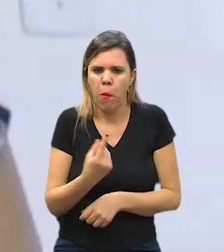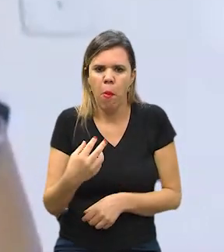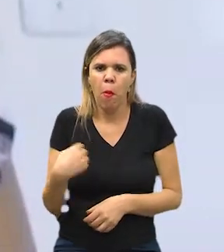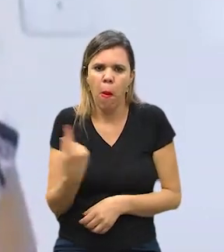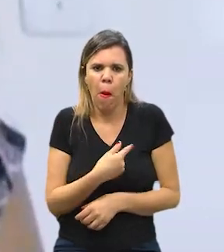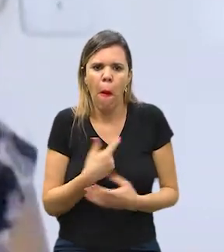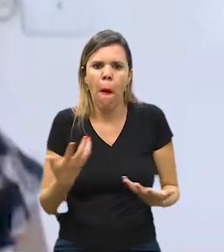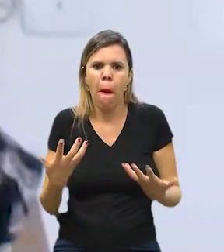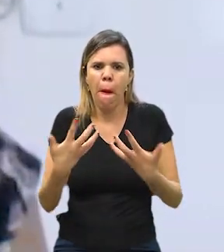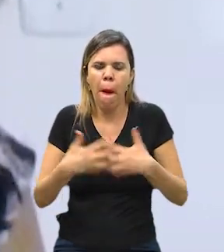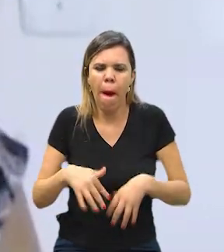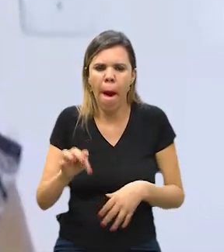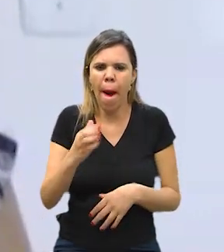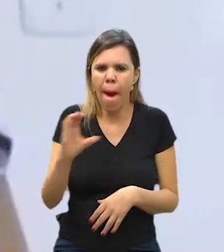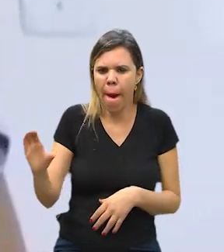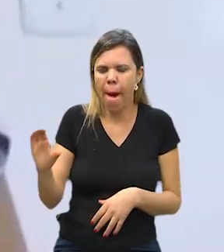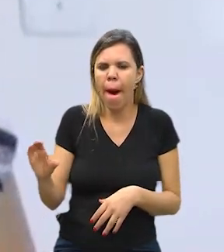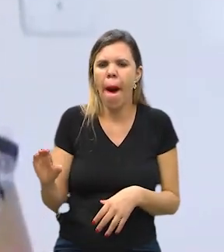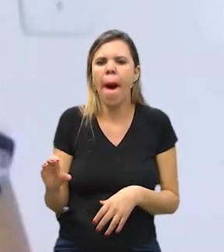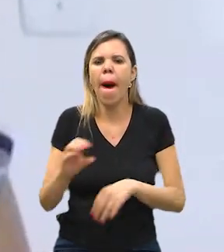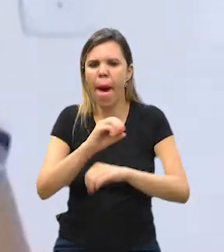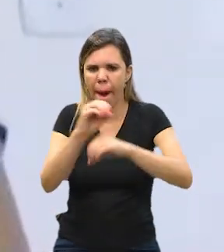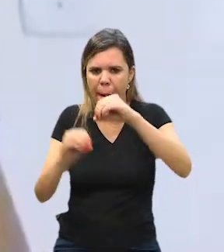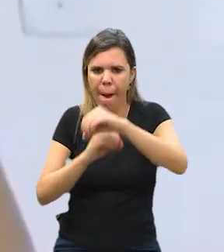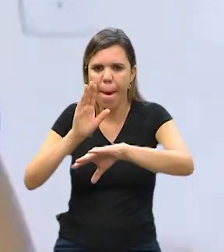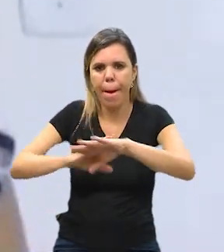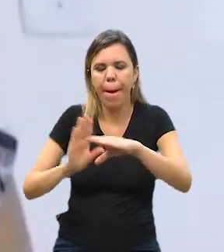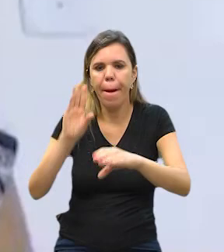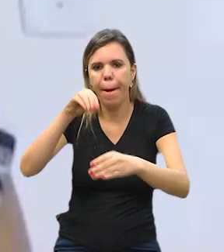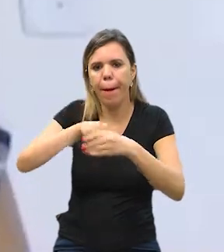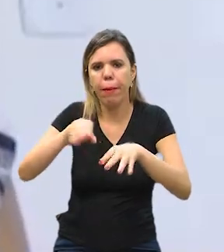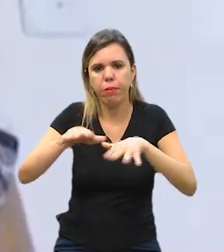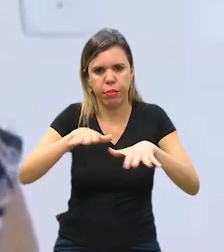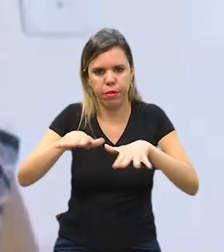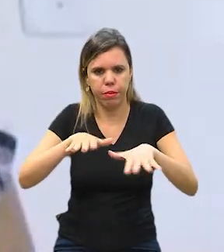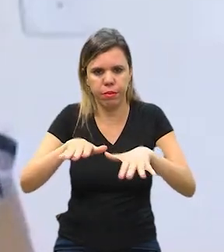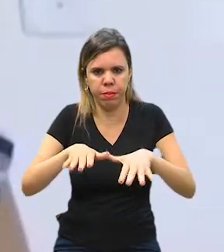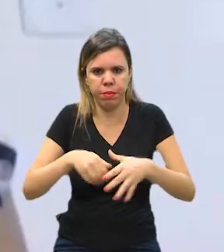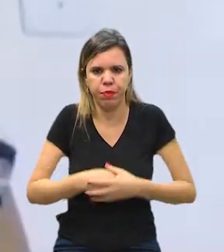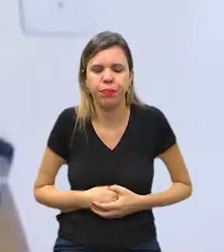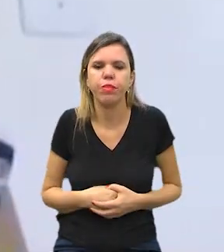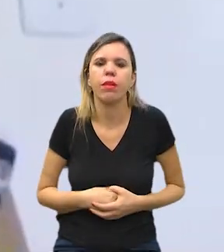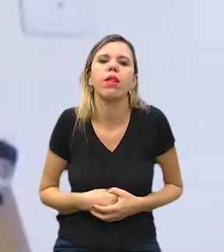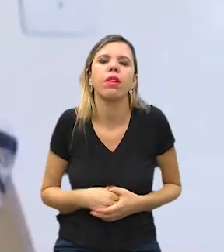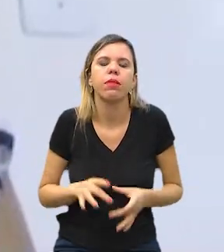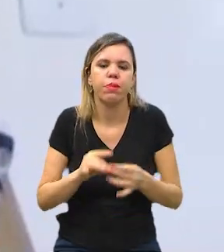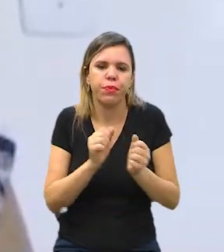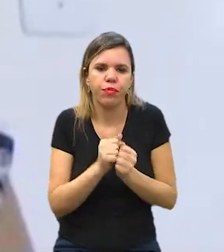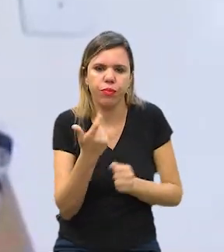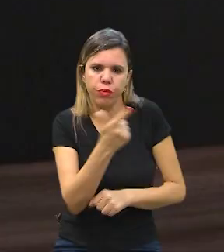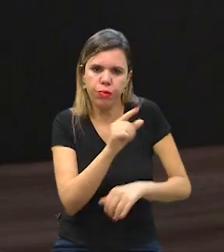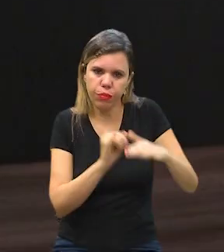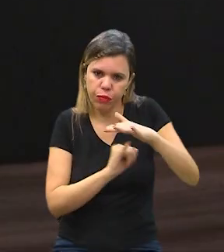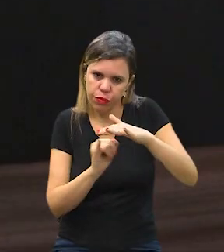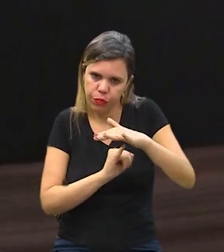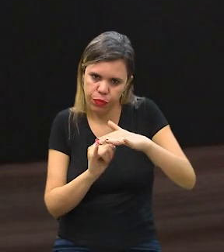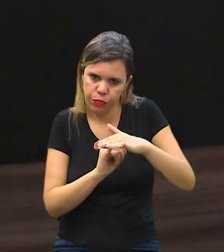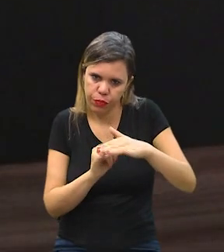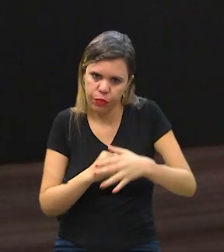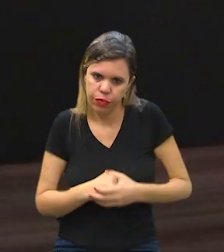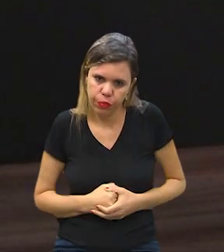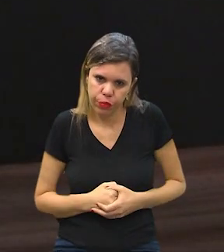resolver tudo sozinho, né? Nós somos, enquanto FEAC, mais um ator dentro desse movimento. Então, estar junto com